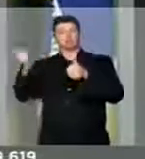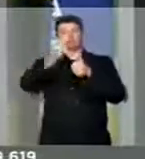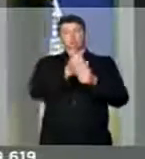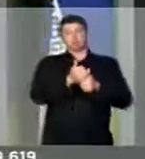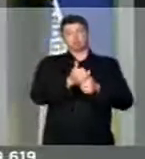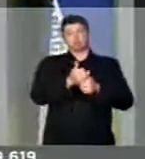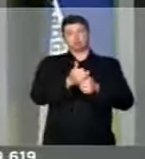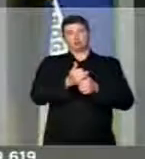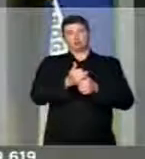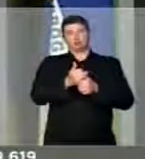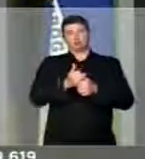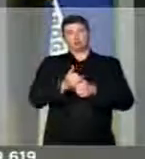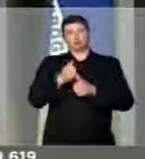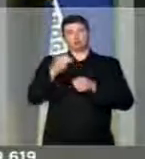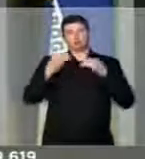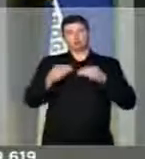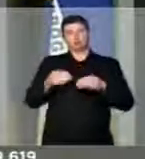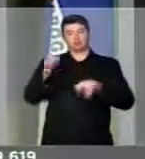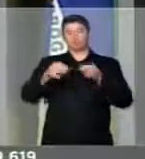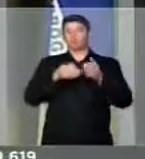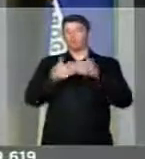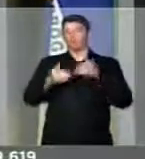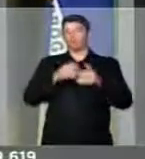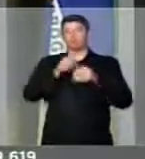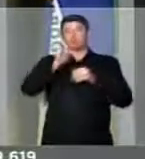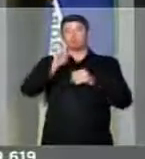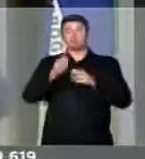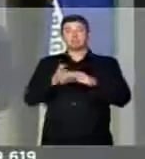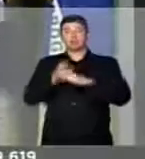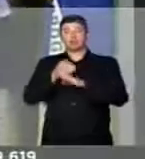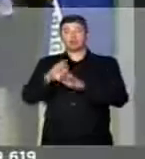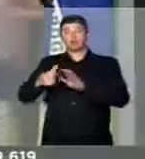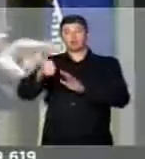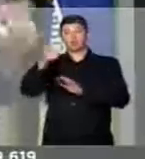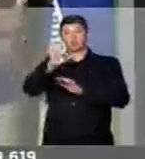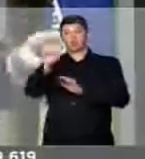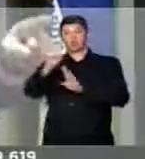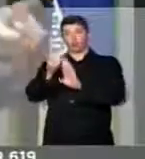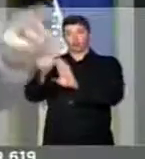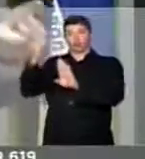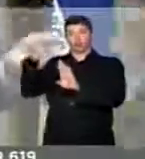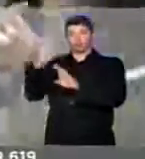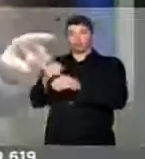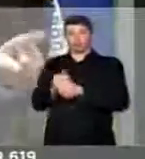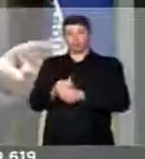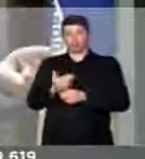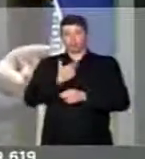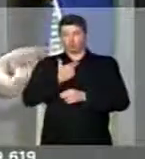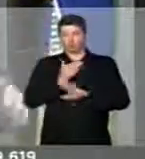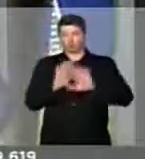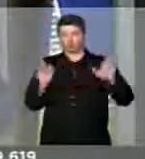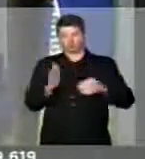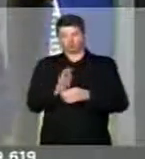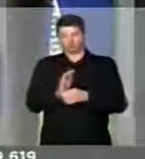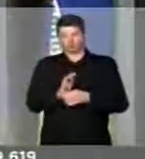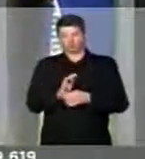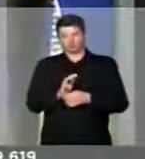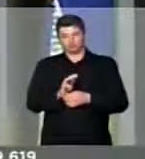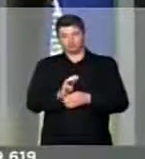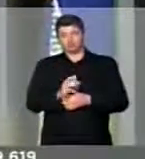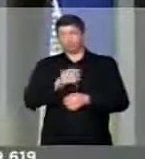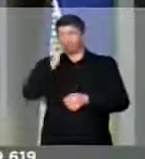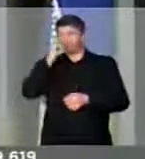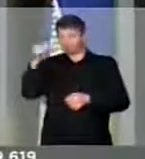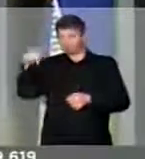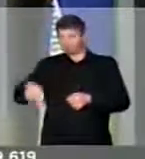ainda que tenha ingressado nos quadros do Ministério Público antes da Carta de 88. Então estamos